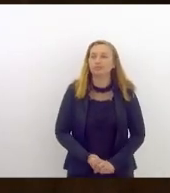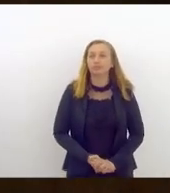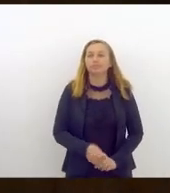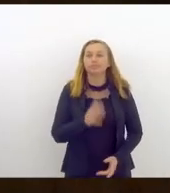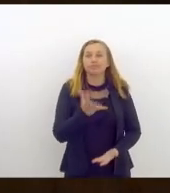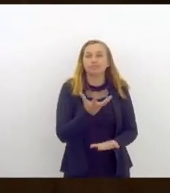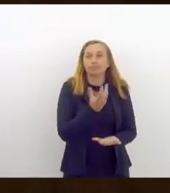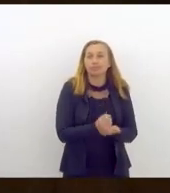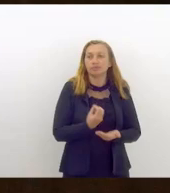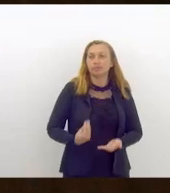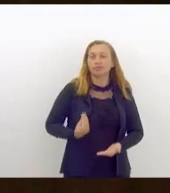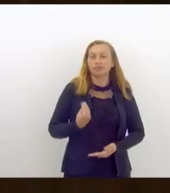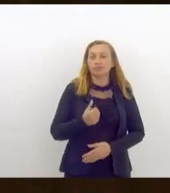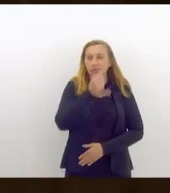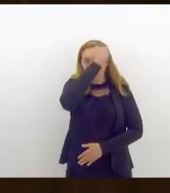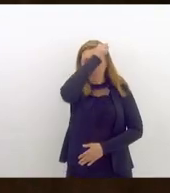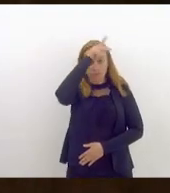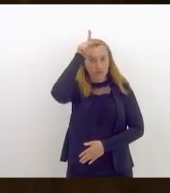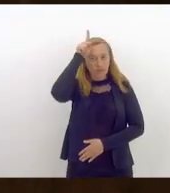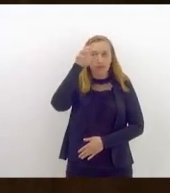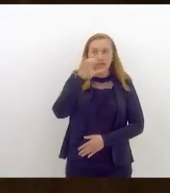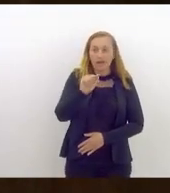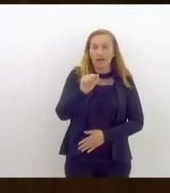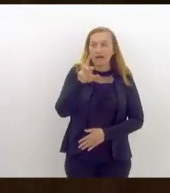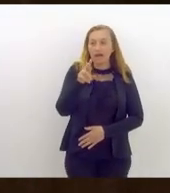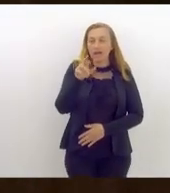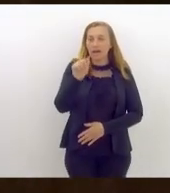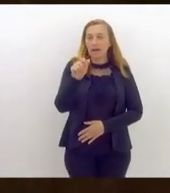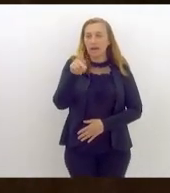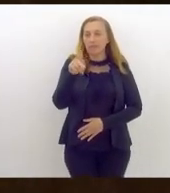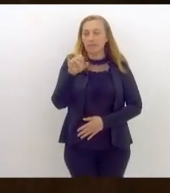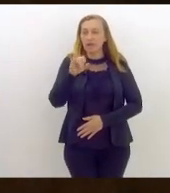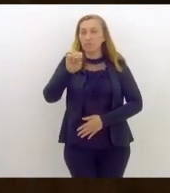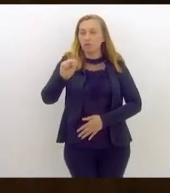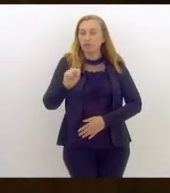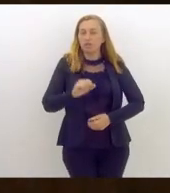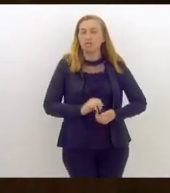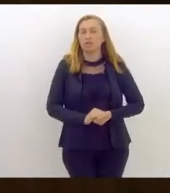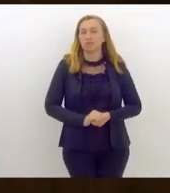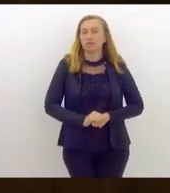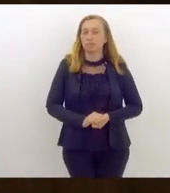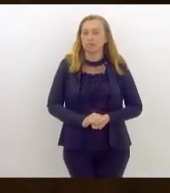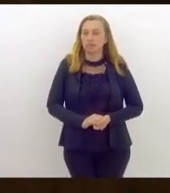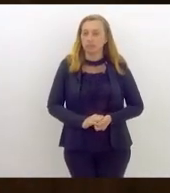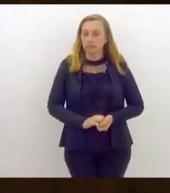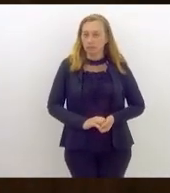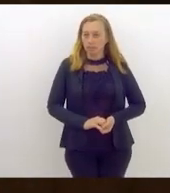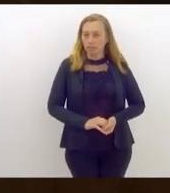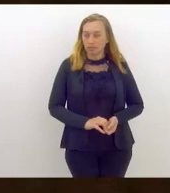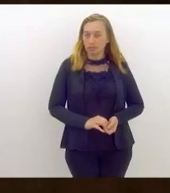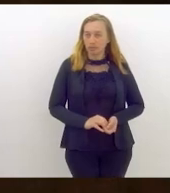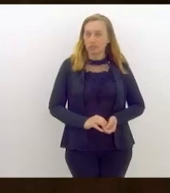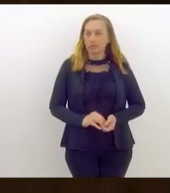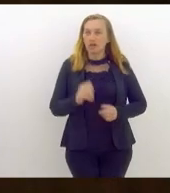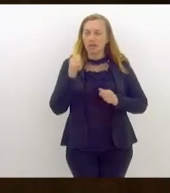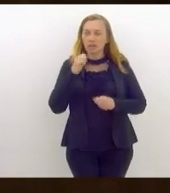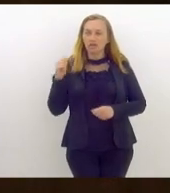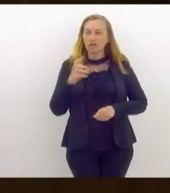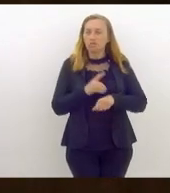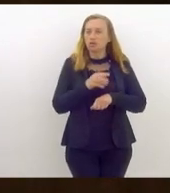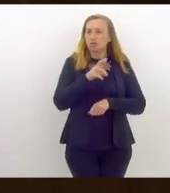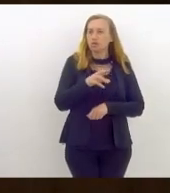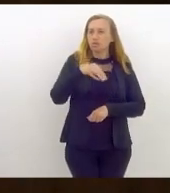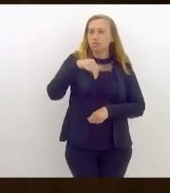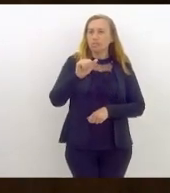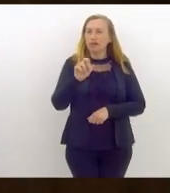aqui a presença do prefeito de Carapebus, Bernardo Tavares, do assessor, doutor